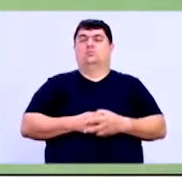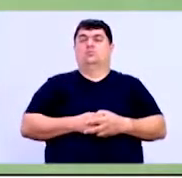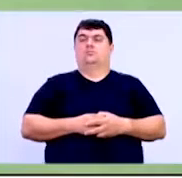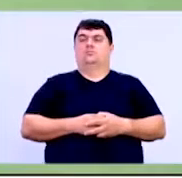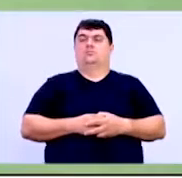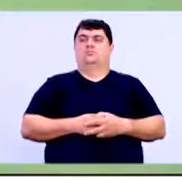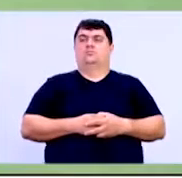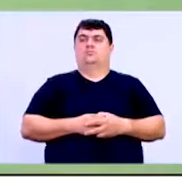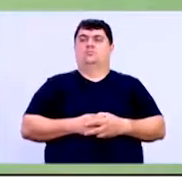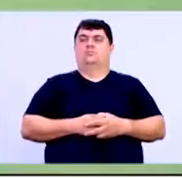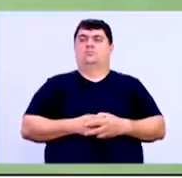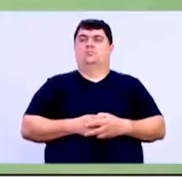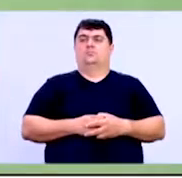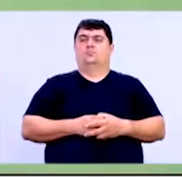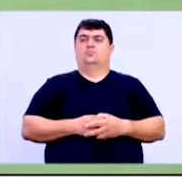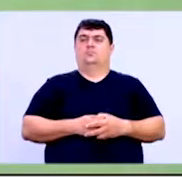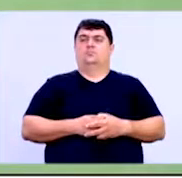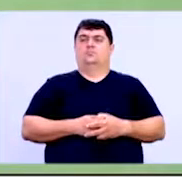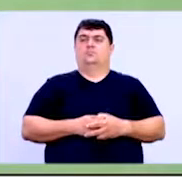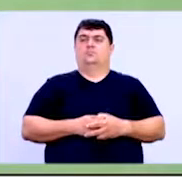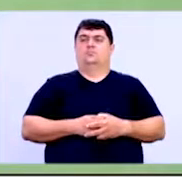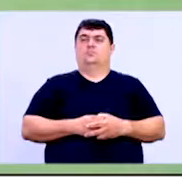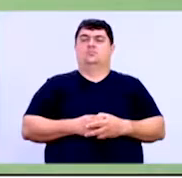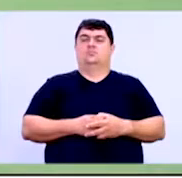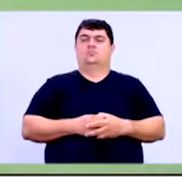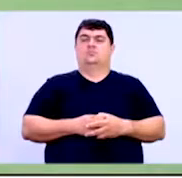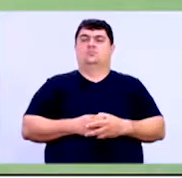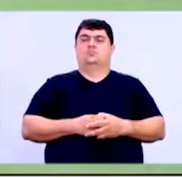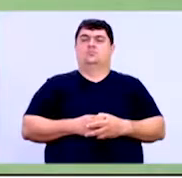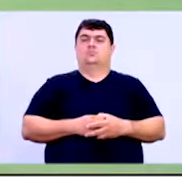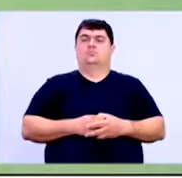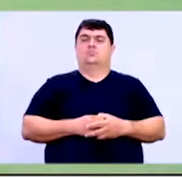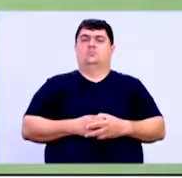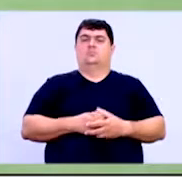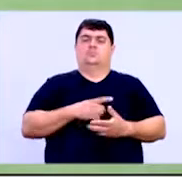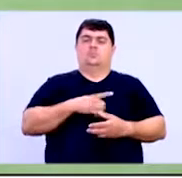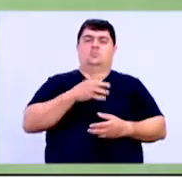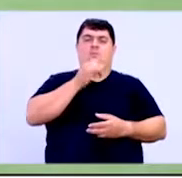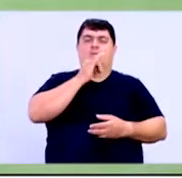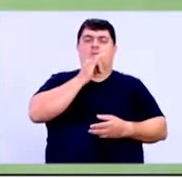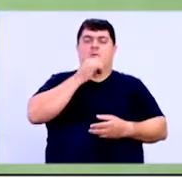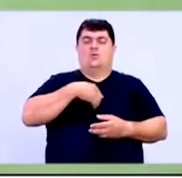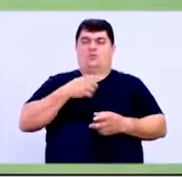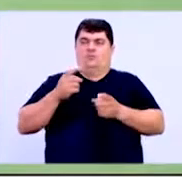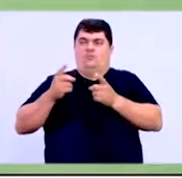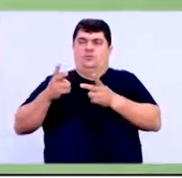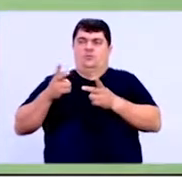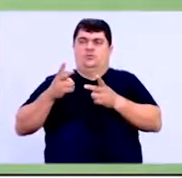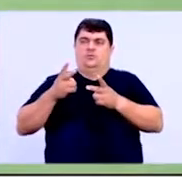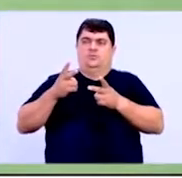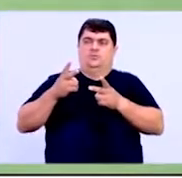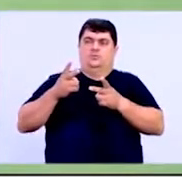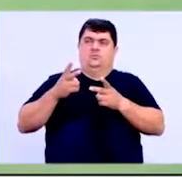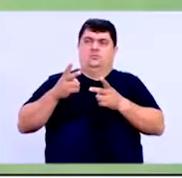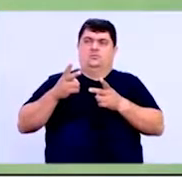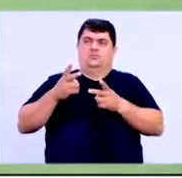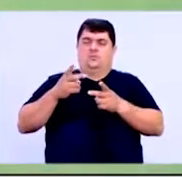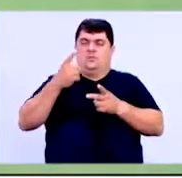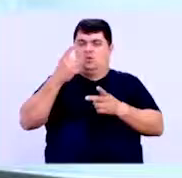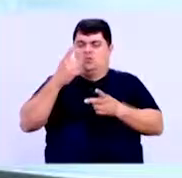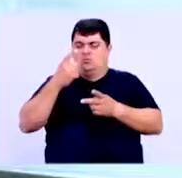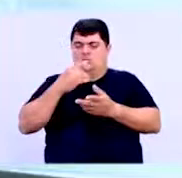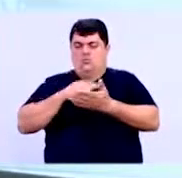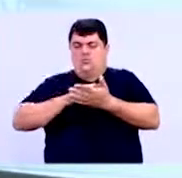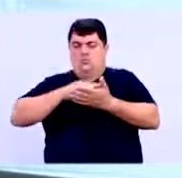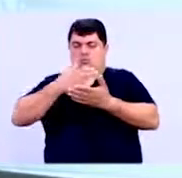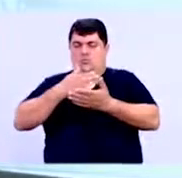aqui. O que acontece? Eu vendi para a Denise um notebook de